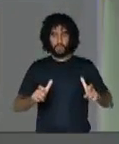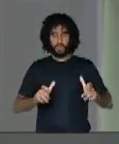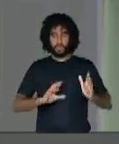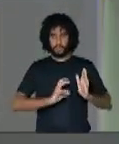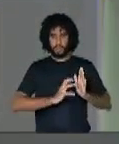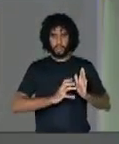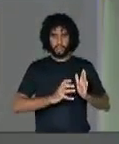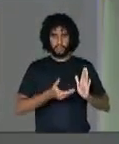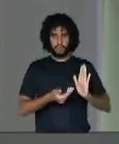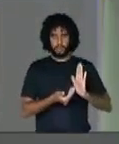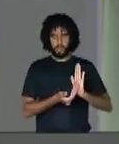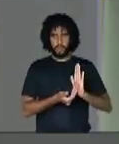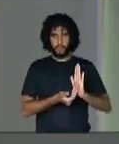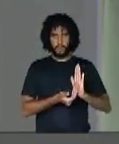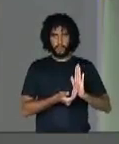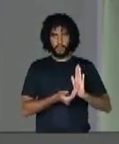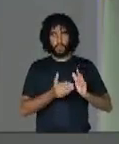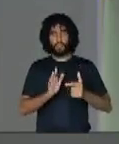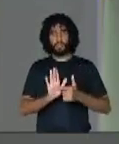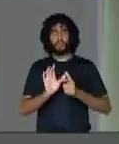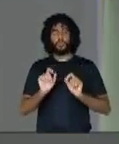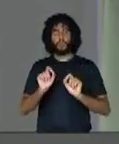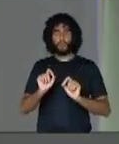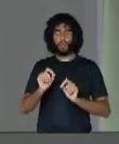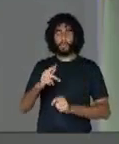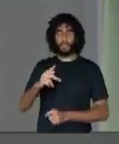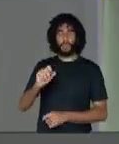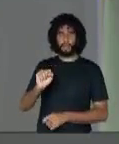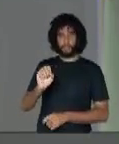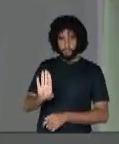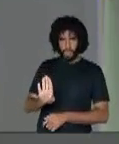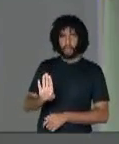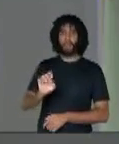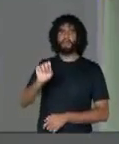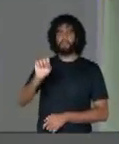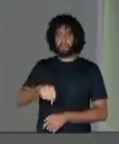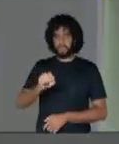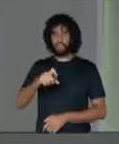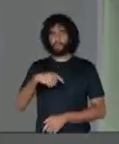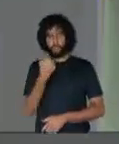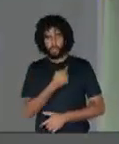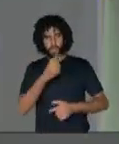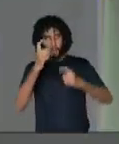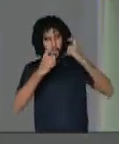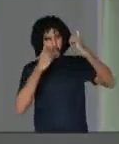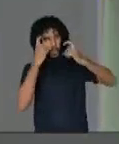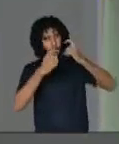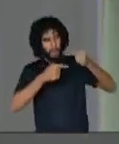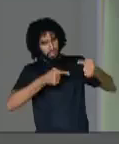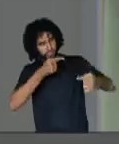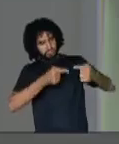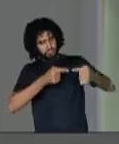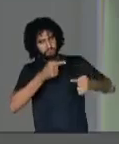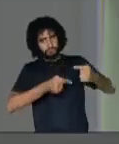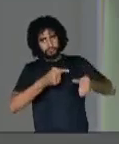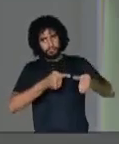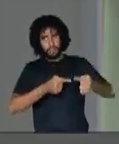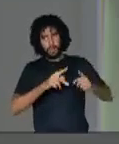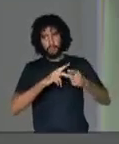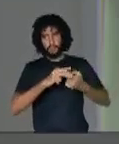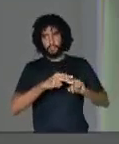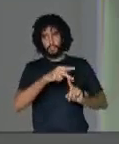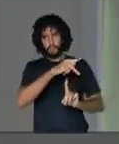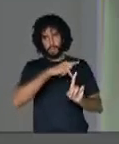partidos desta casa, mostrando que o PSB efetivamente estava preocupado na discussão do debate da reforma